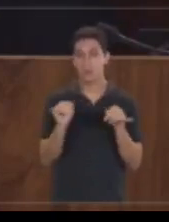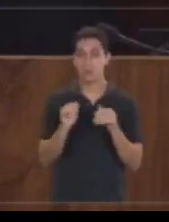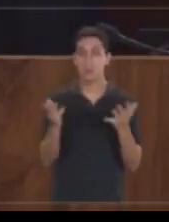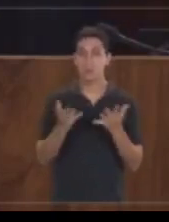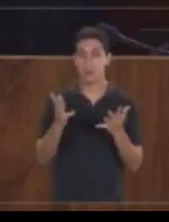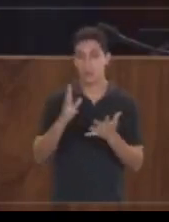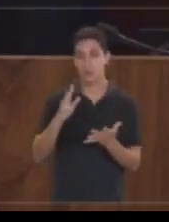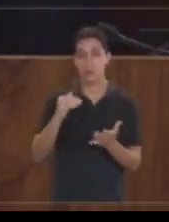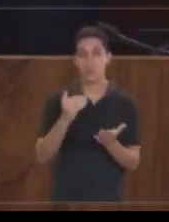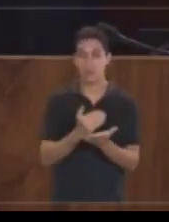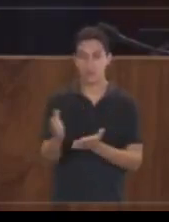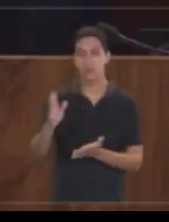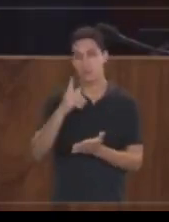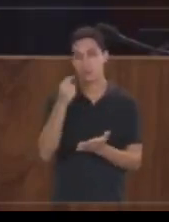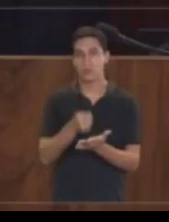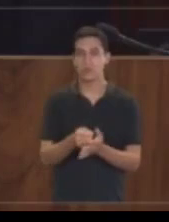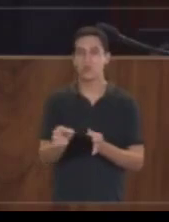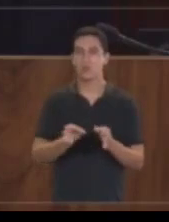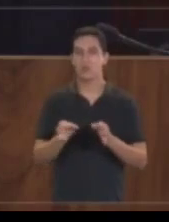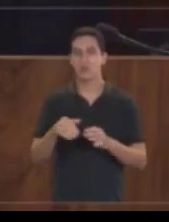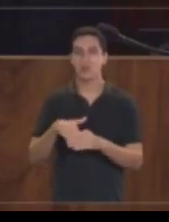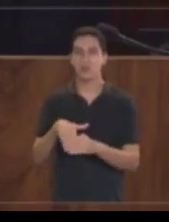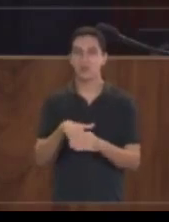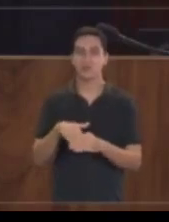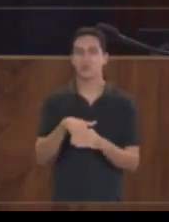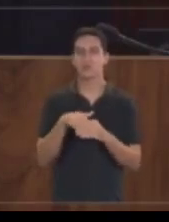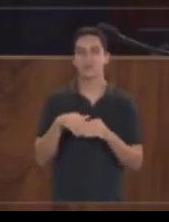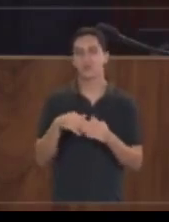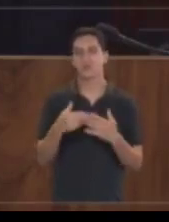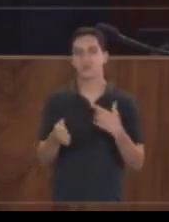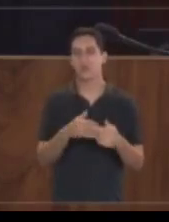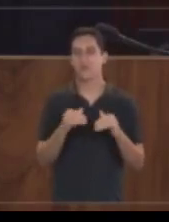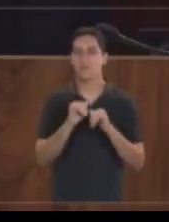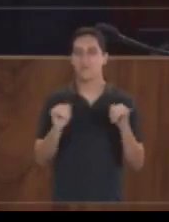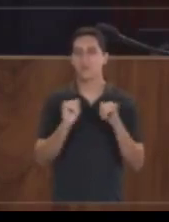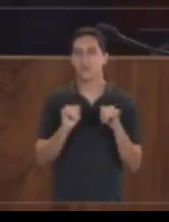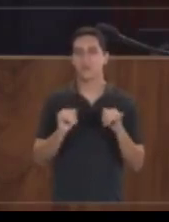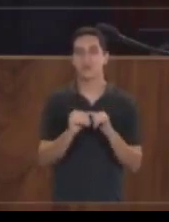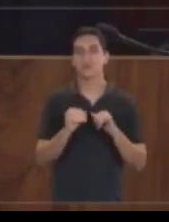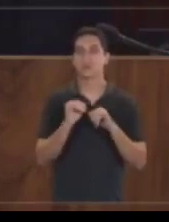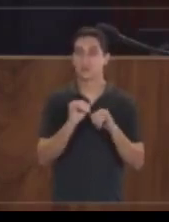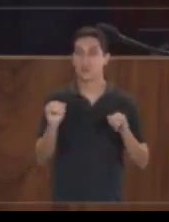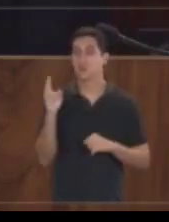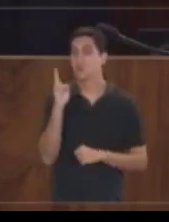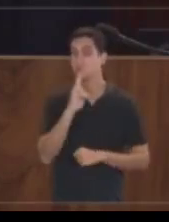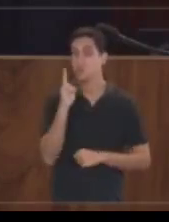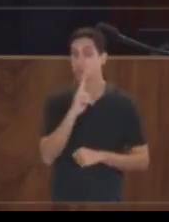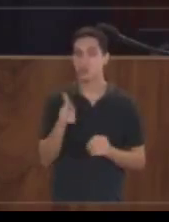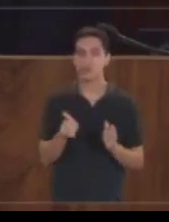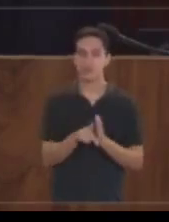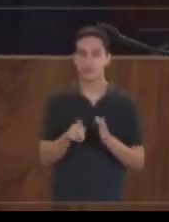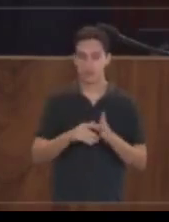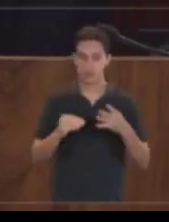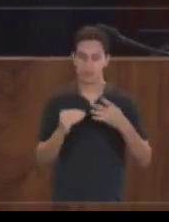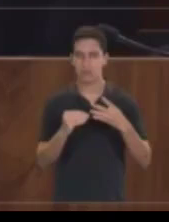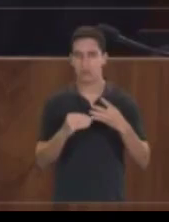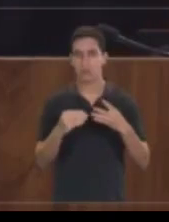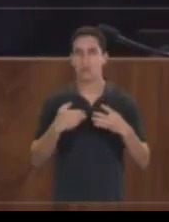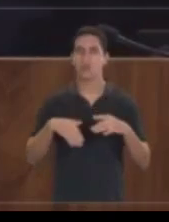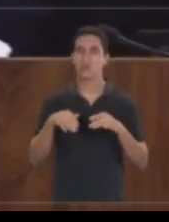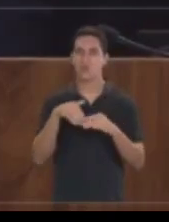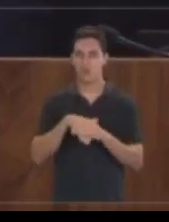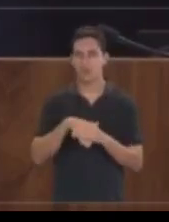do acordo, independentemente de publicação, comunicando-se com urgência à corte de origem. É como